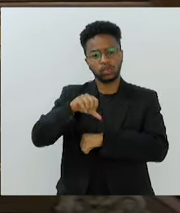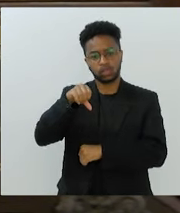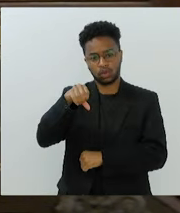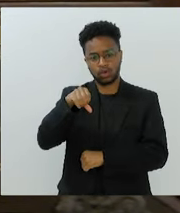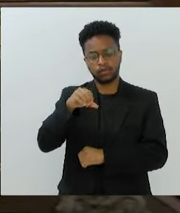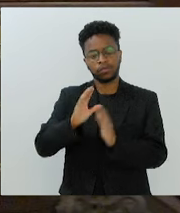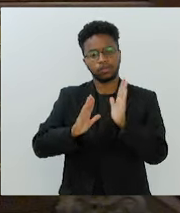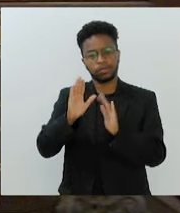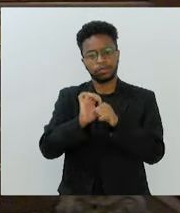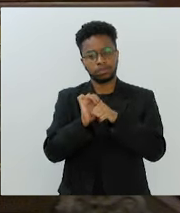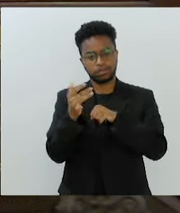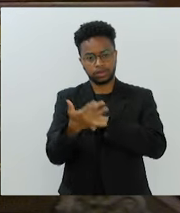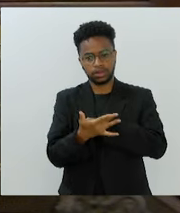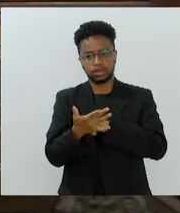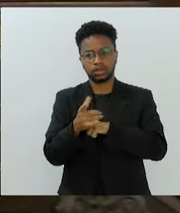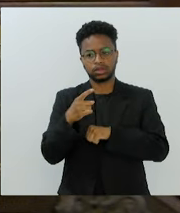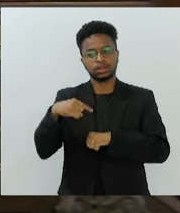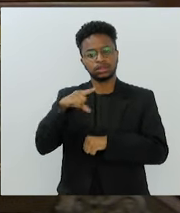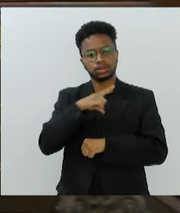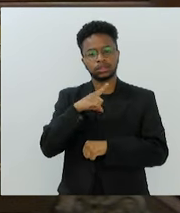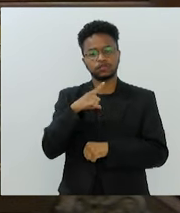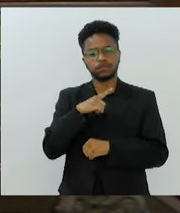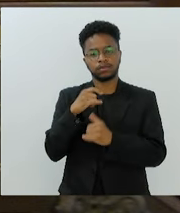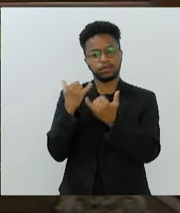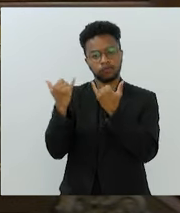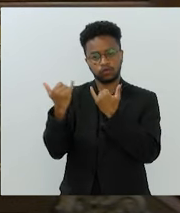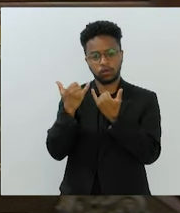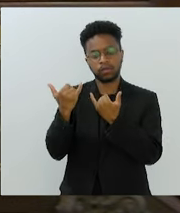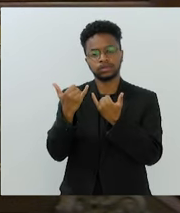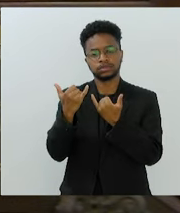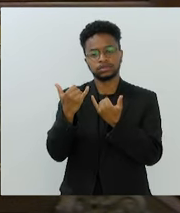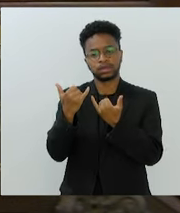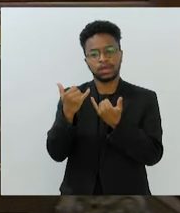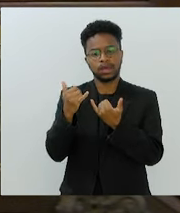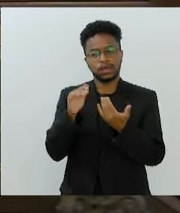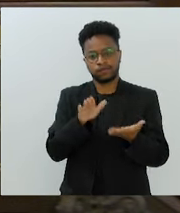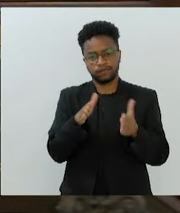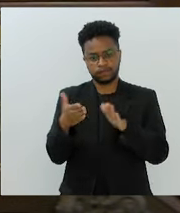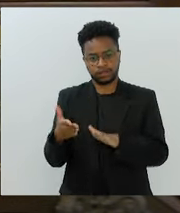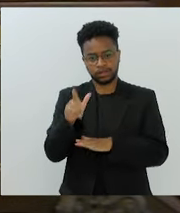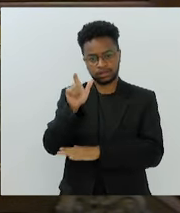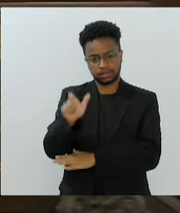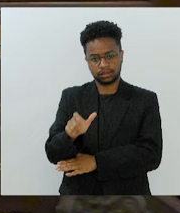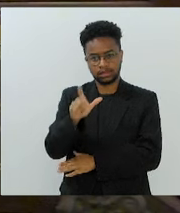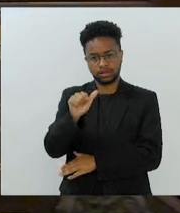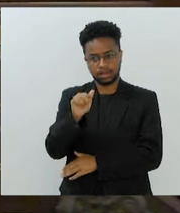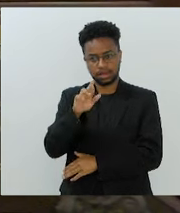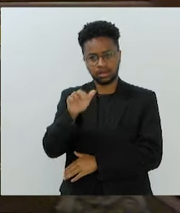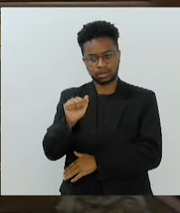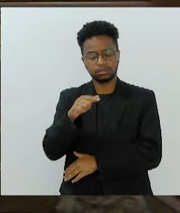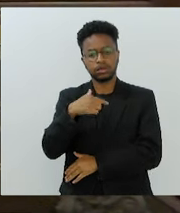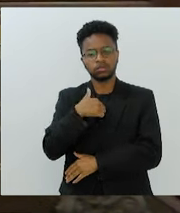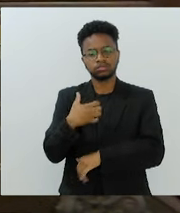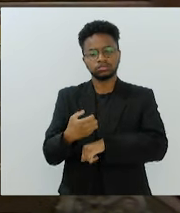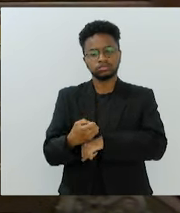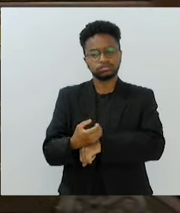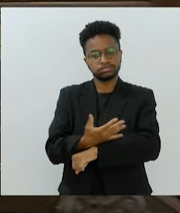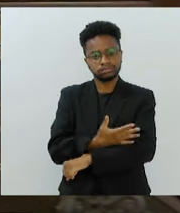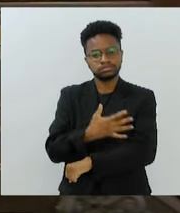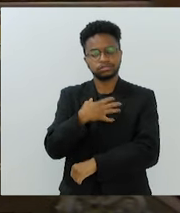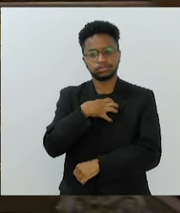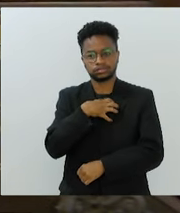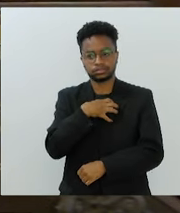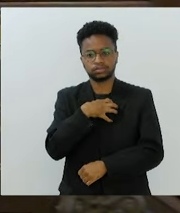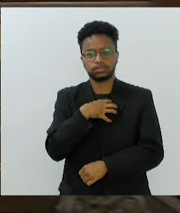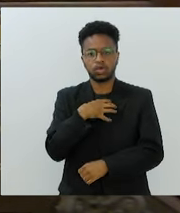nós tivemos a notícia da perda, da passagem da Lara. Eu fiquei muito emocionado da forma